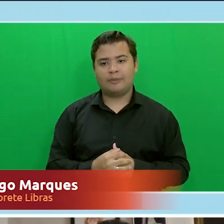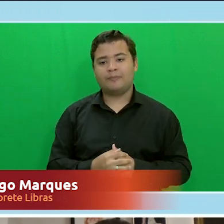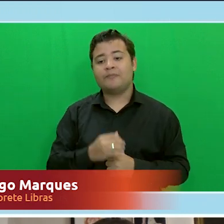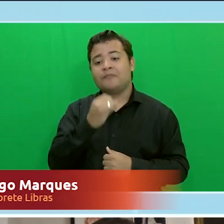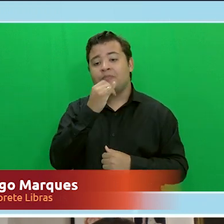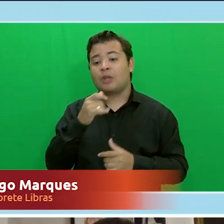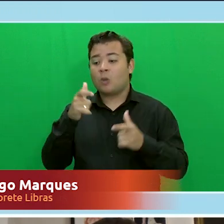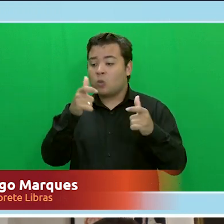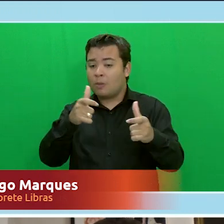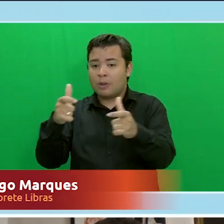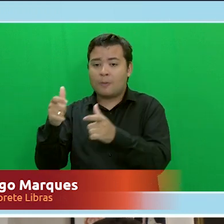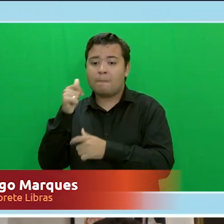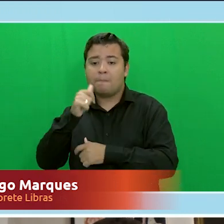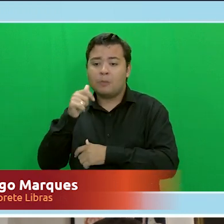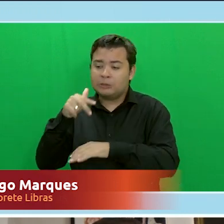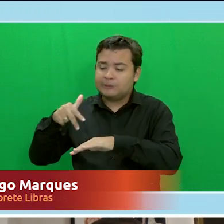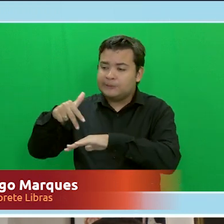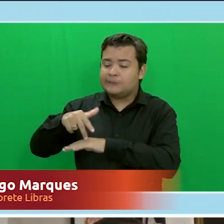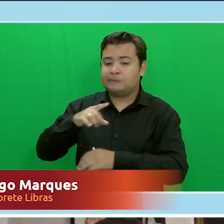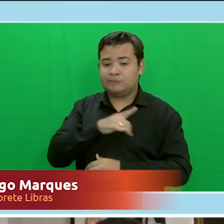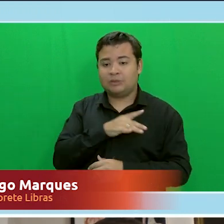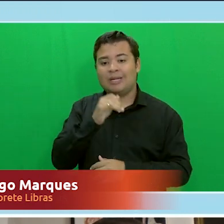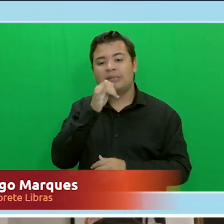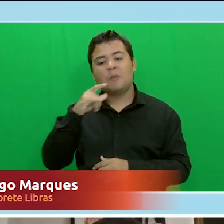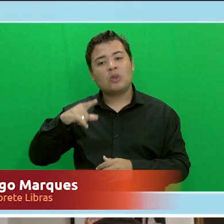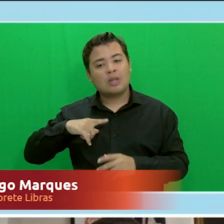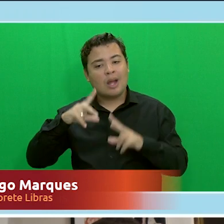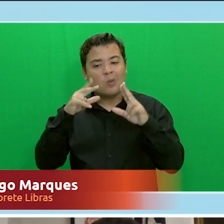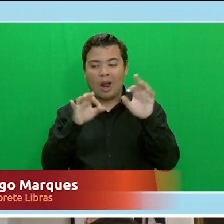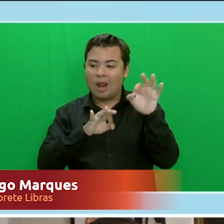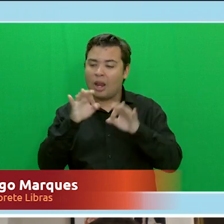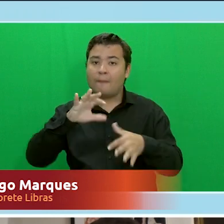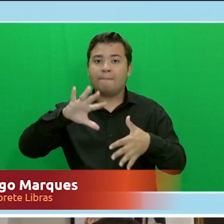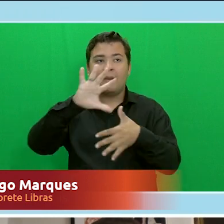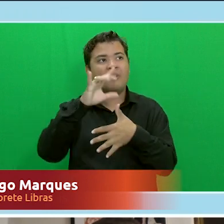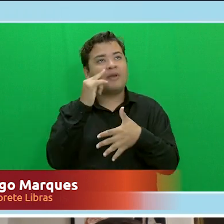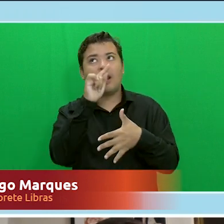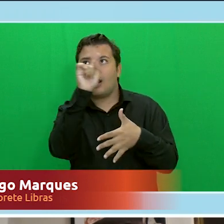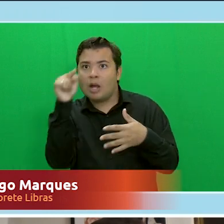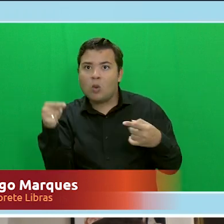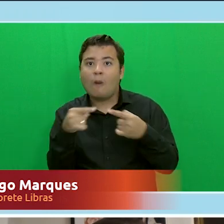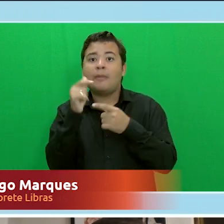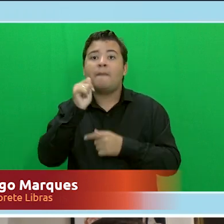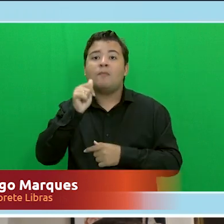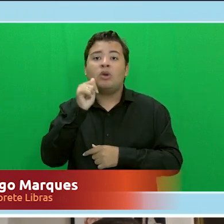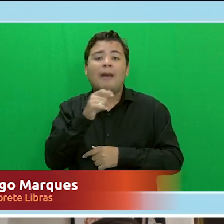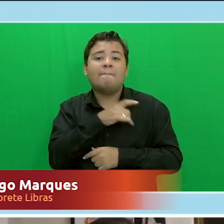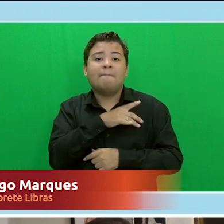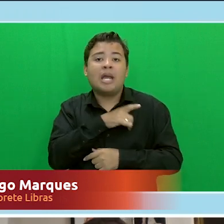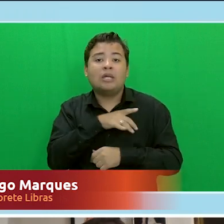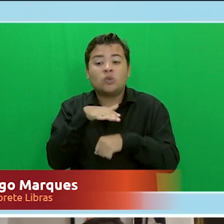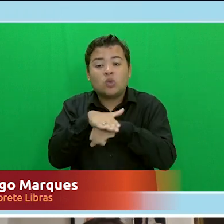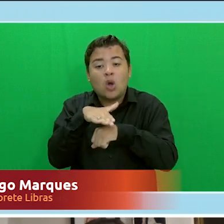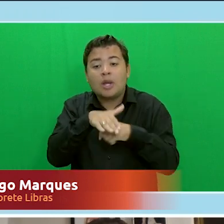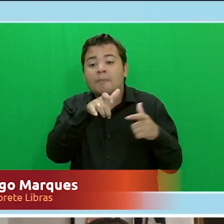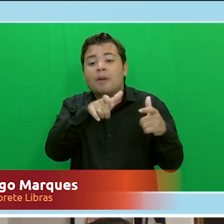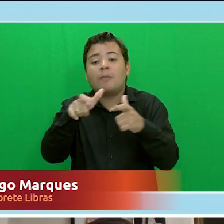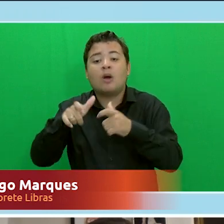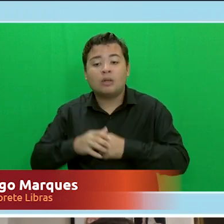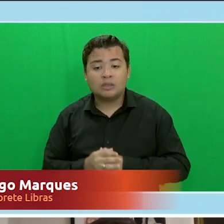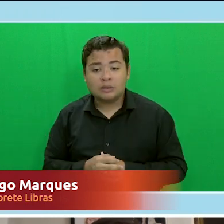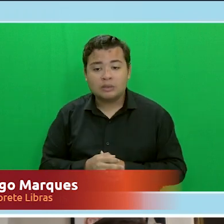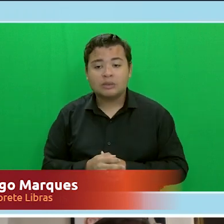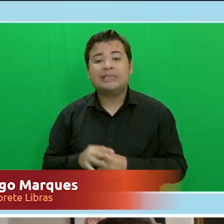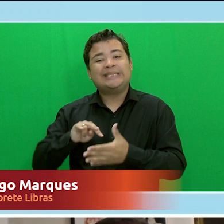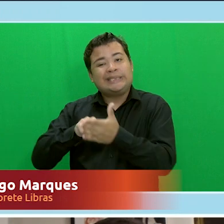as mulheres têm medo, nós produzimos um mapa do medo das mulheres, principalmente noturno, são